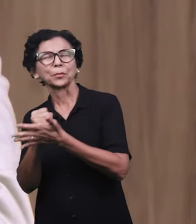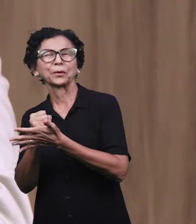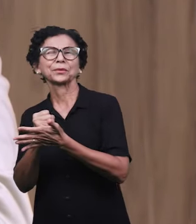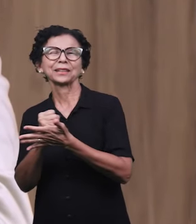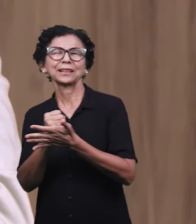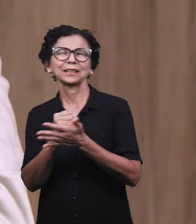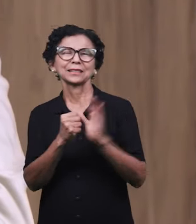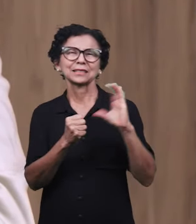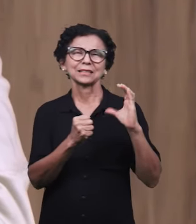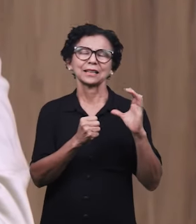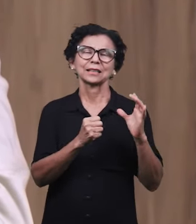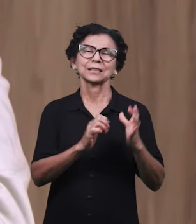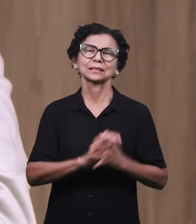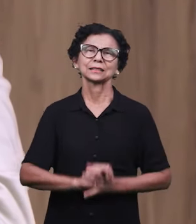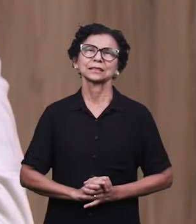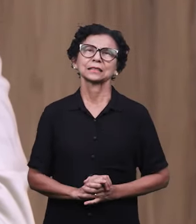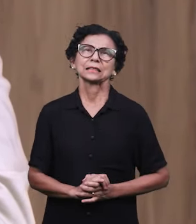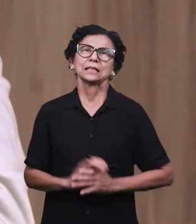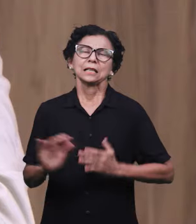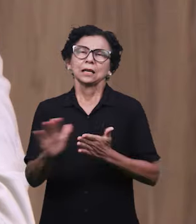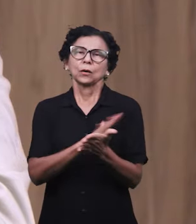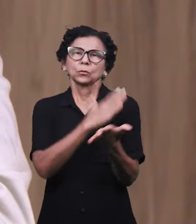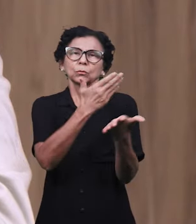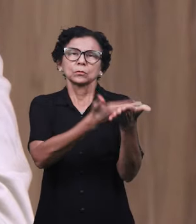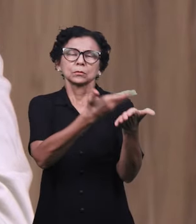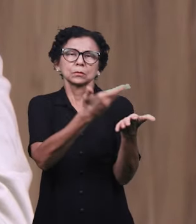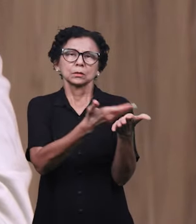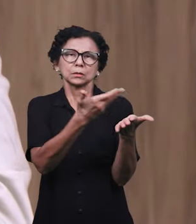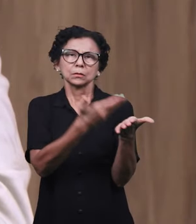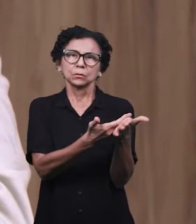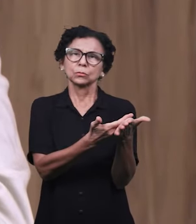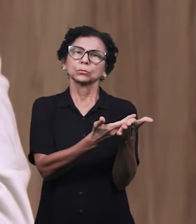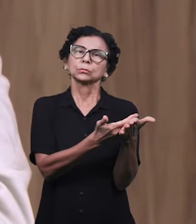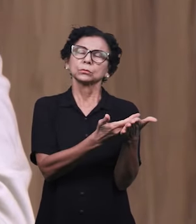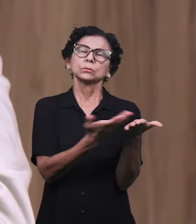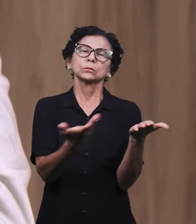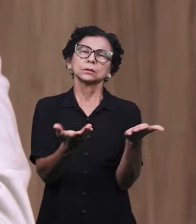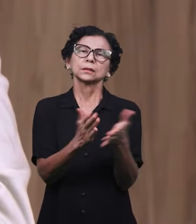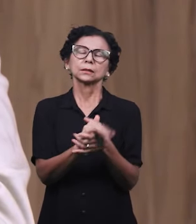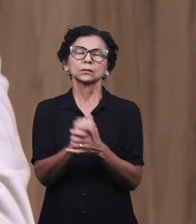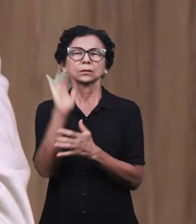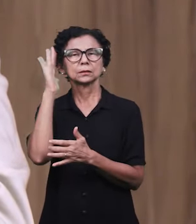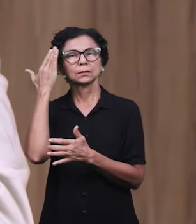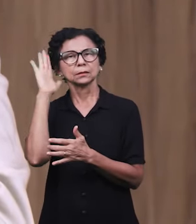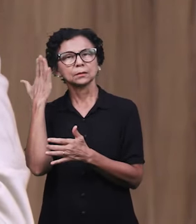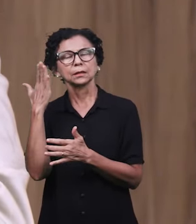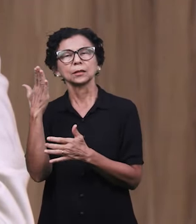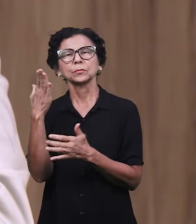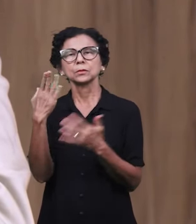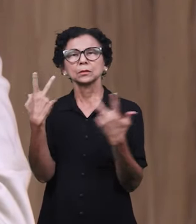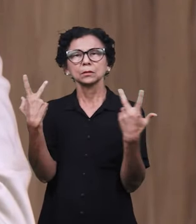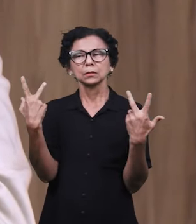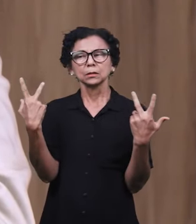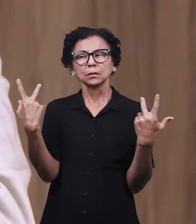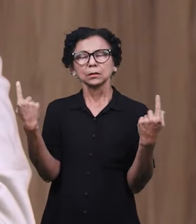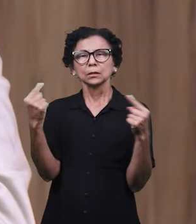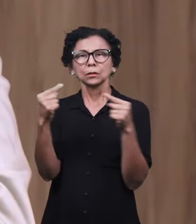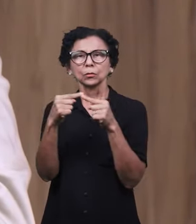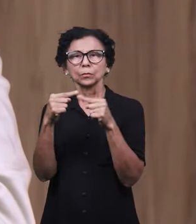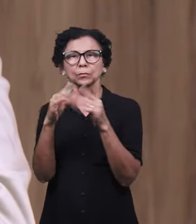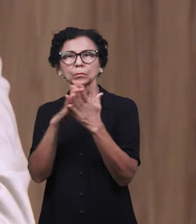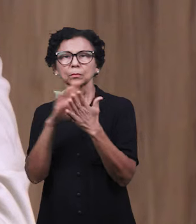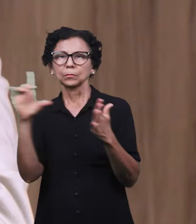a esse entendimento daquilo que está na palavra. Mas a confirmação bíblica, ela é só pelo Espírito Santo, é só pela ação do Espírito Santo na